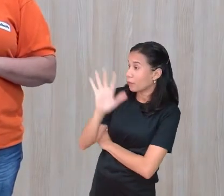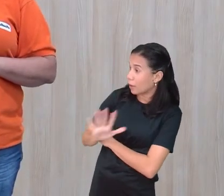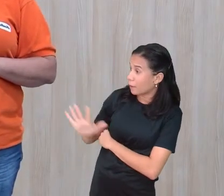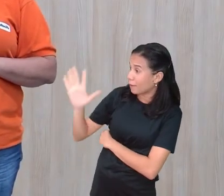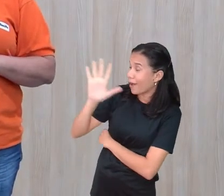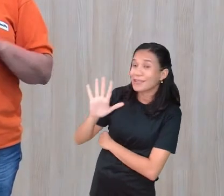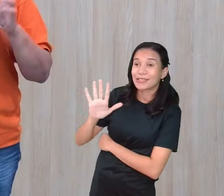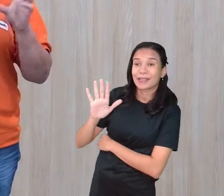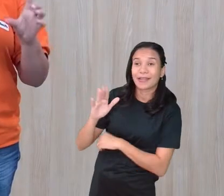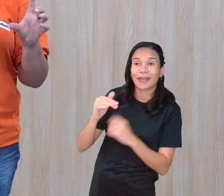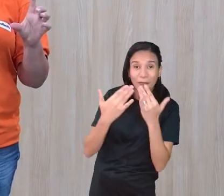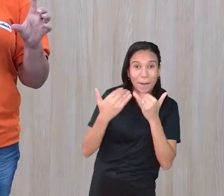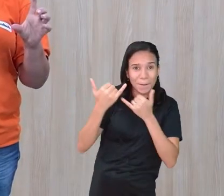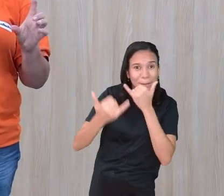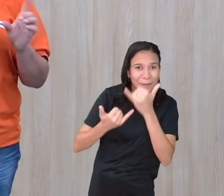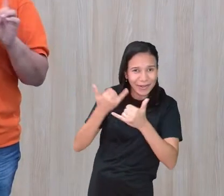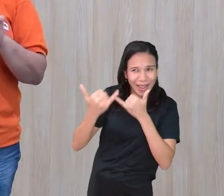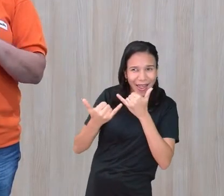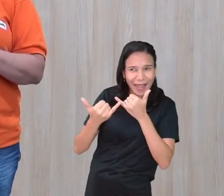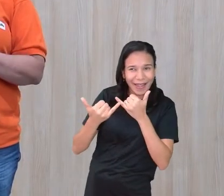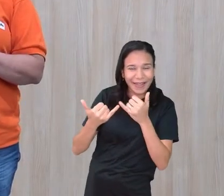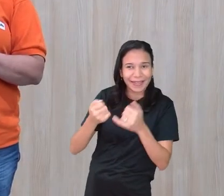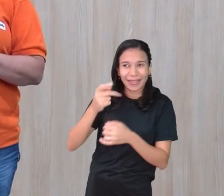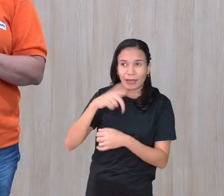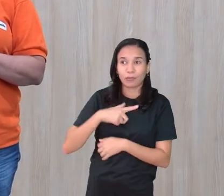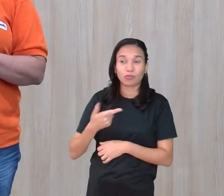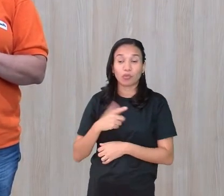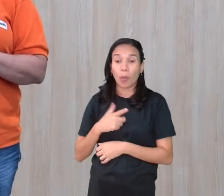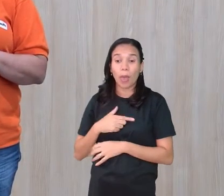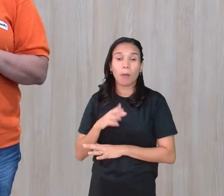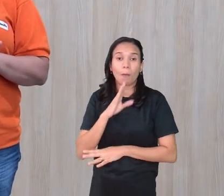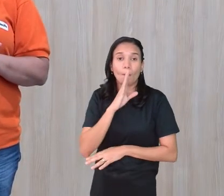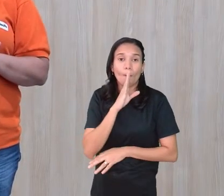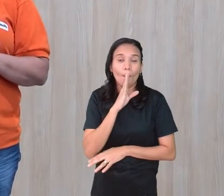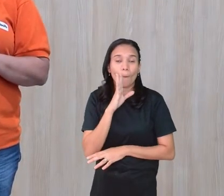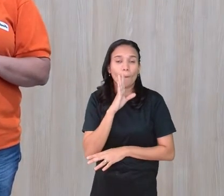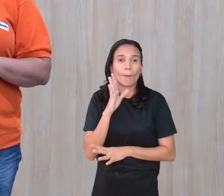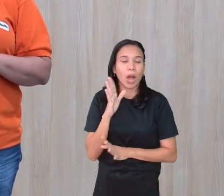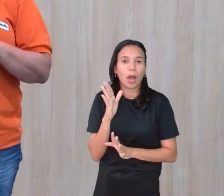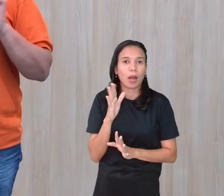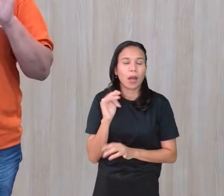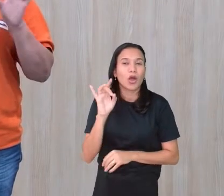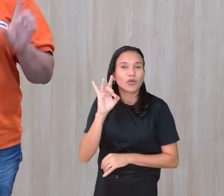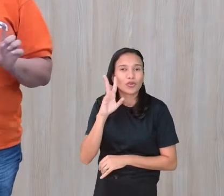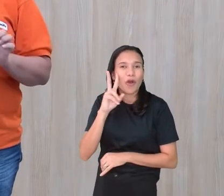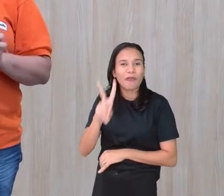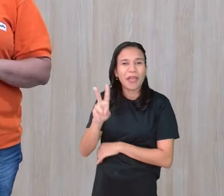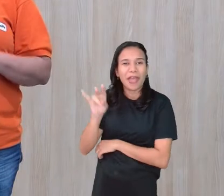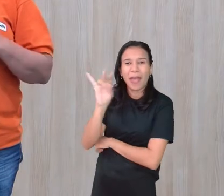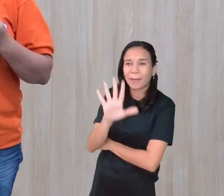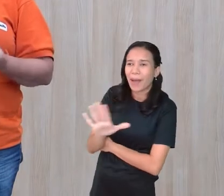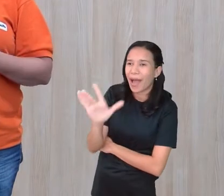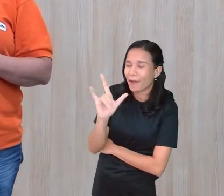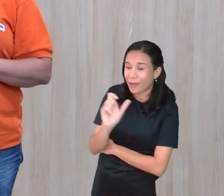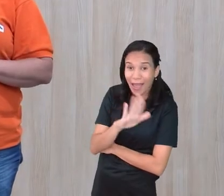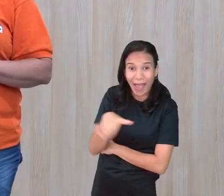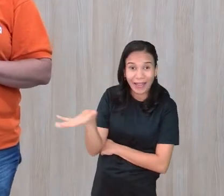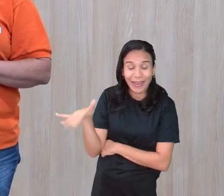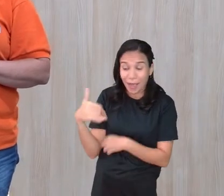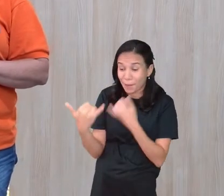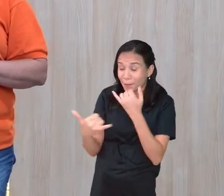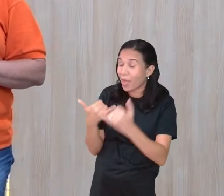Vamos brincar, tem um balãozinho. Lá do outro lado não tem nenhum balão, nós só vemos a imagem, né? As crianças